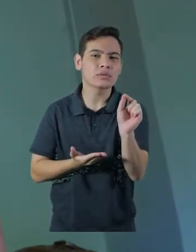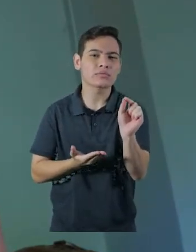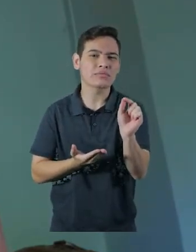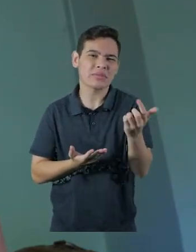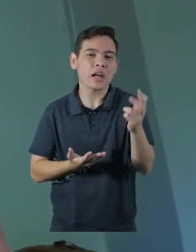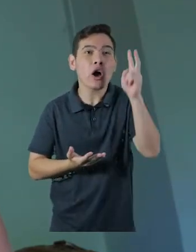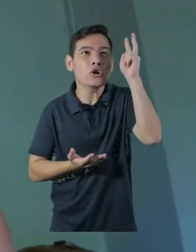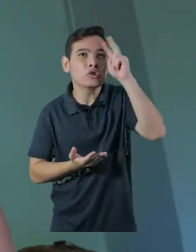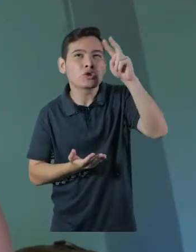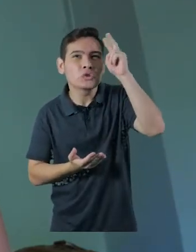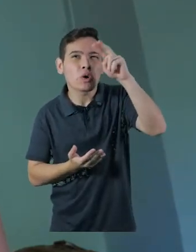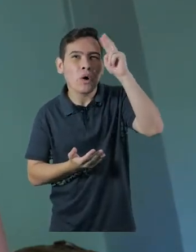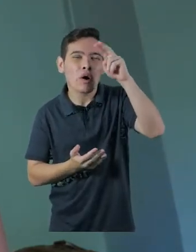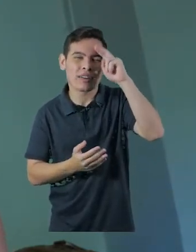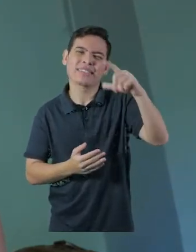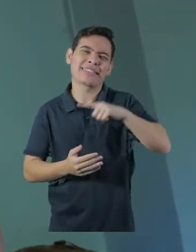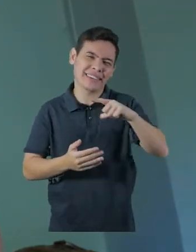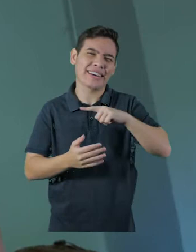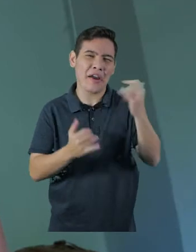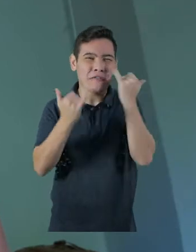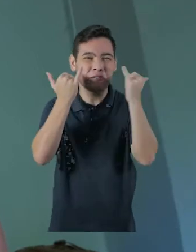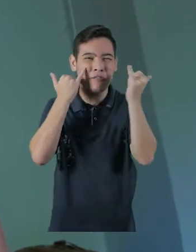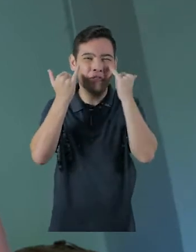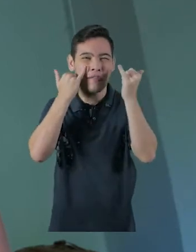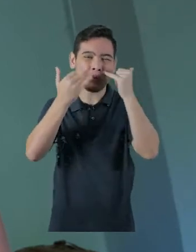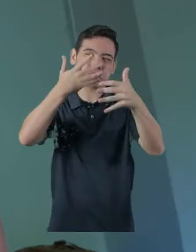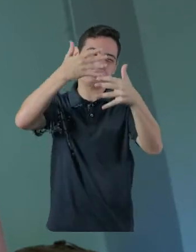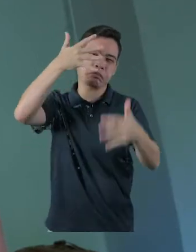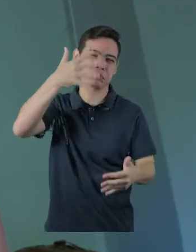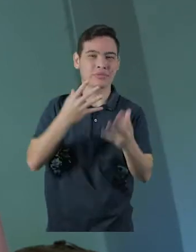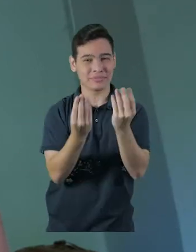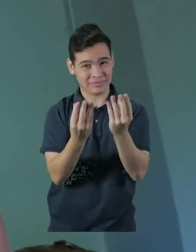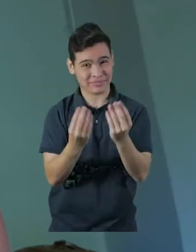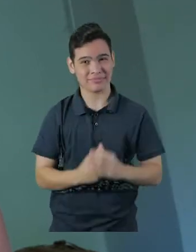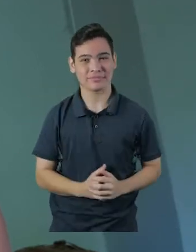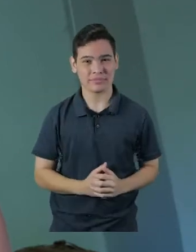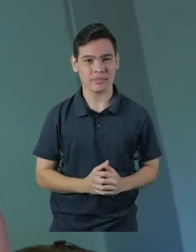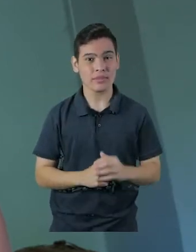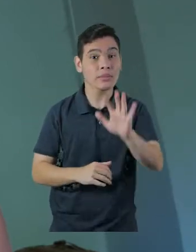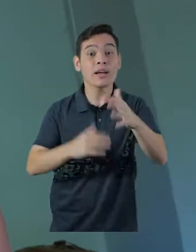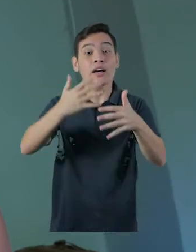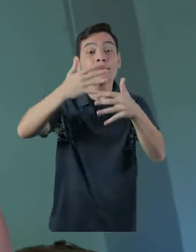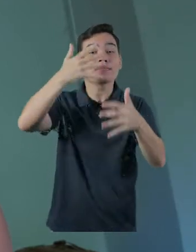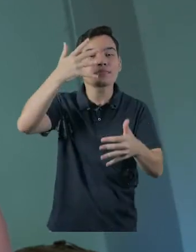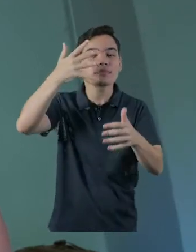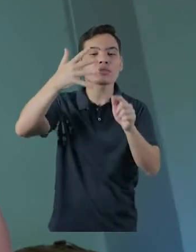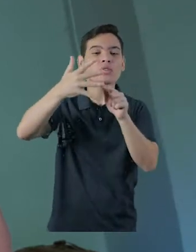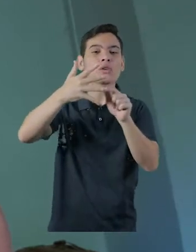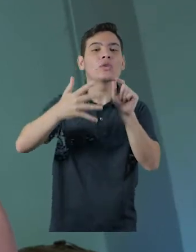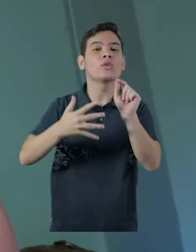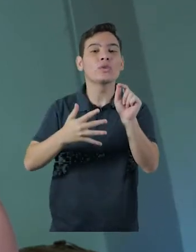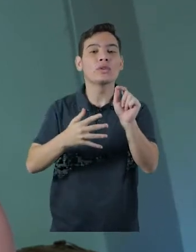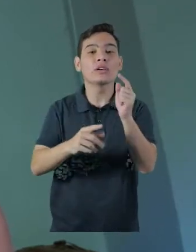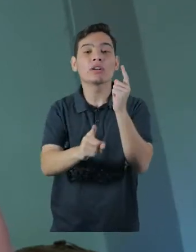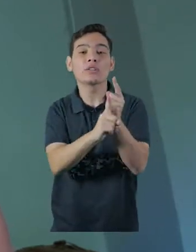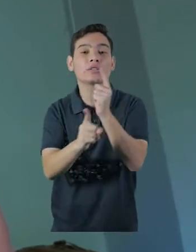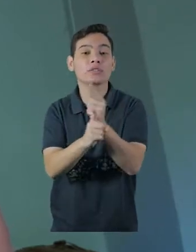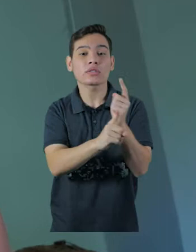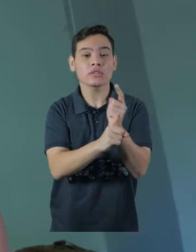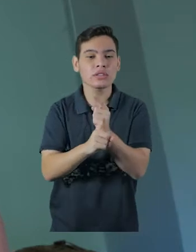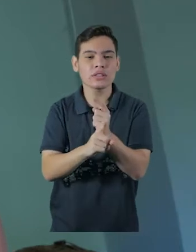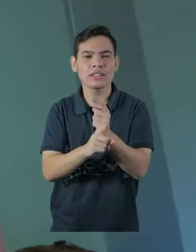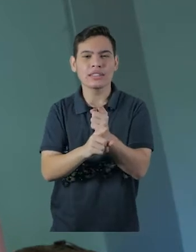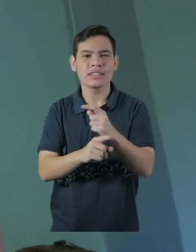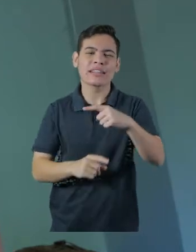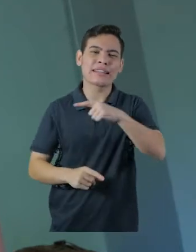sobre a história dessa forma, sobre os conceitos. Grande parte dessa informação você pode encontrar em textos